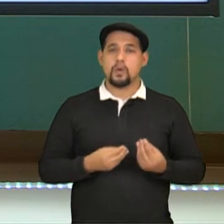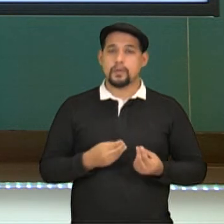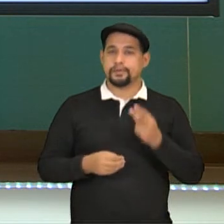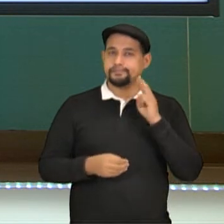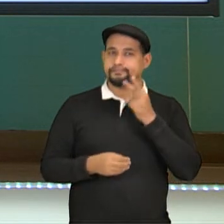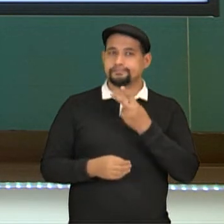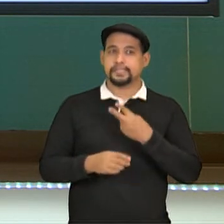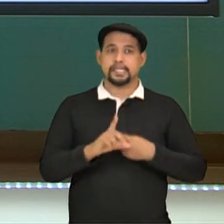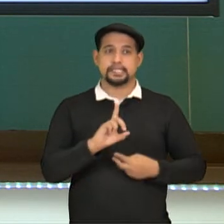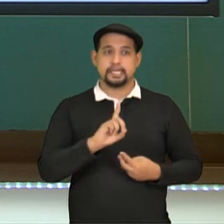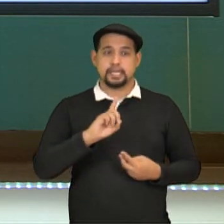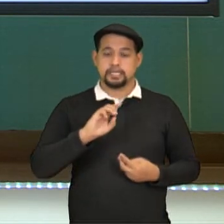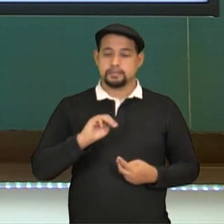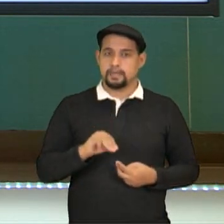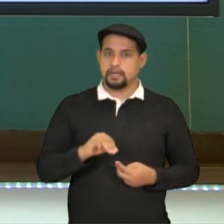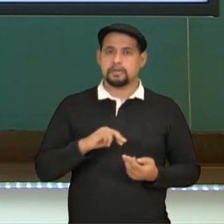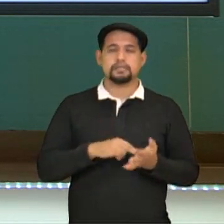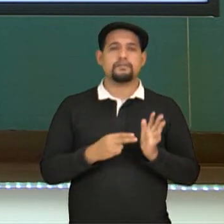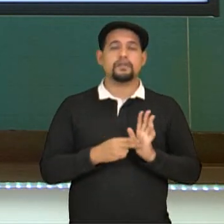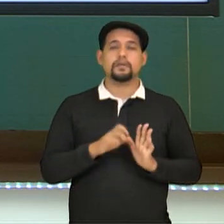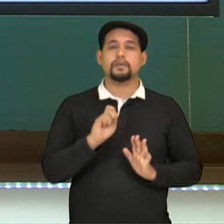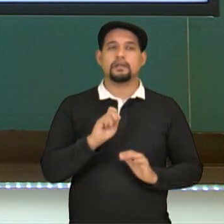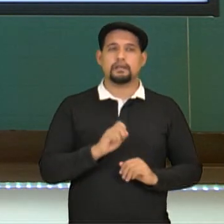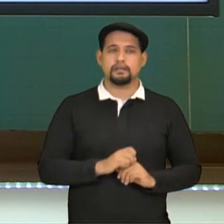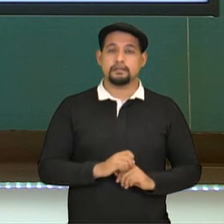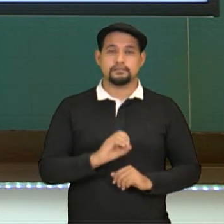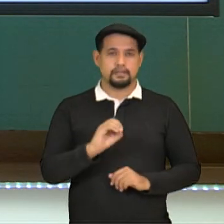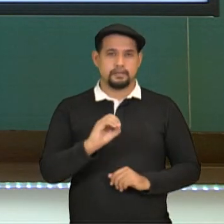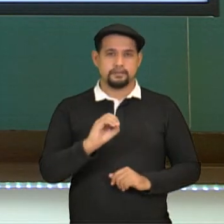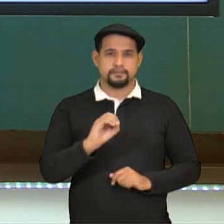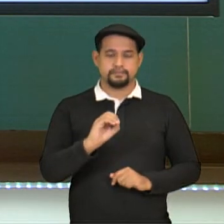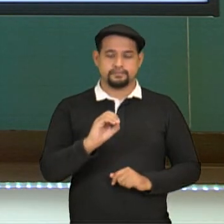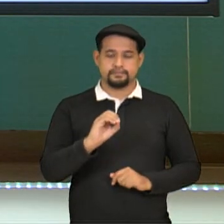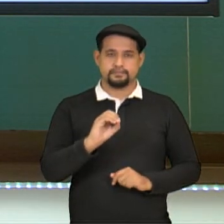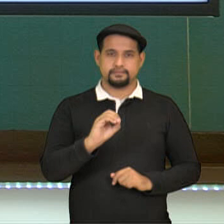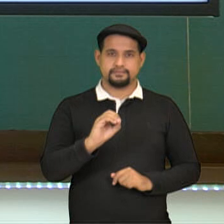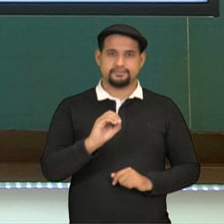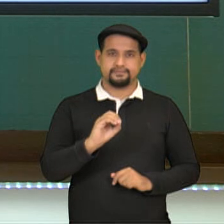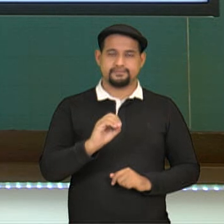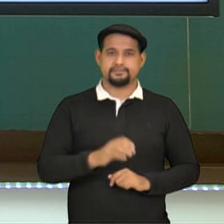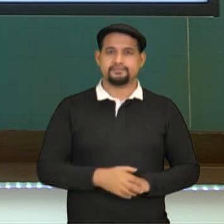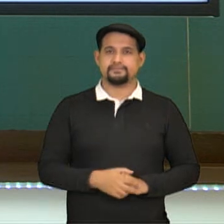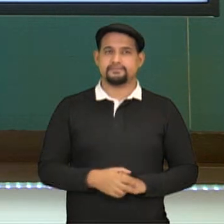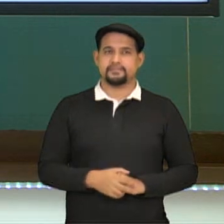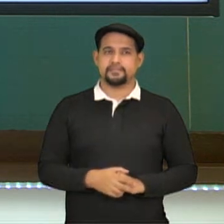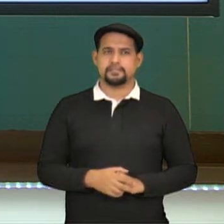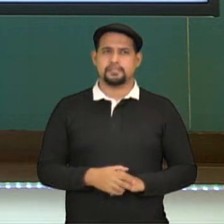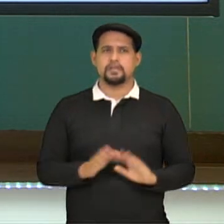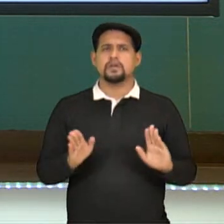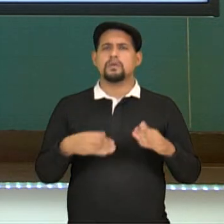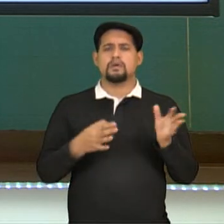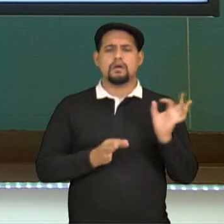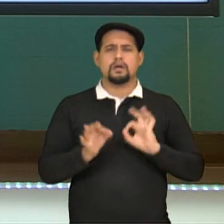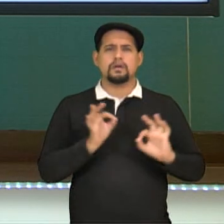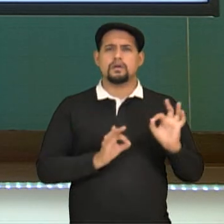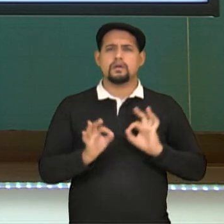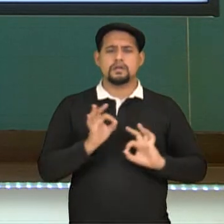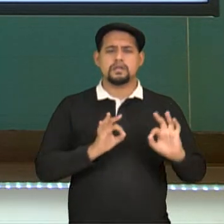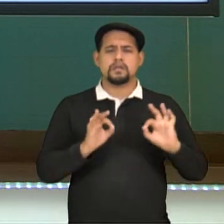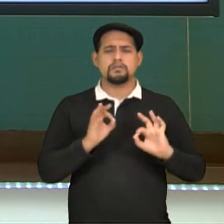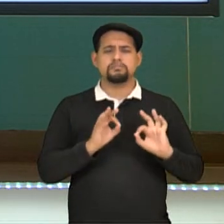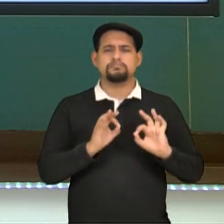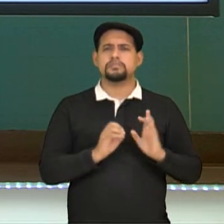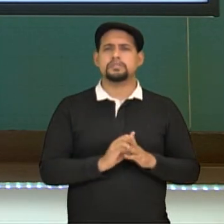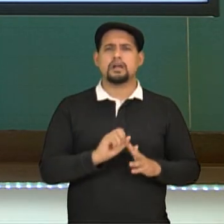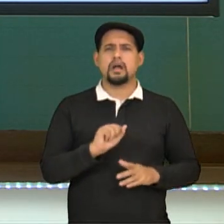ó. Dezena de milhar é o algarismo 0, certo? E qual é a ordem ocupada pelo